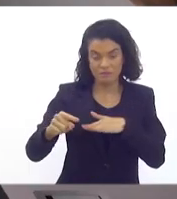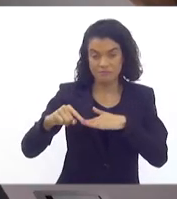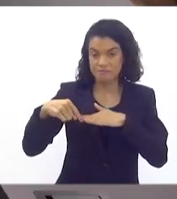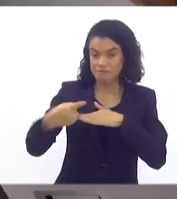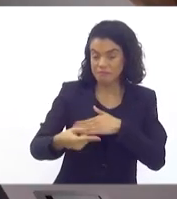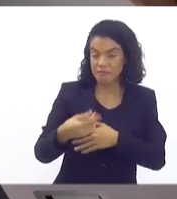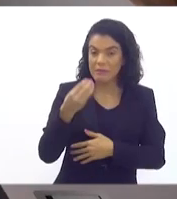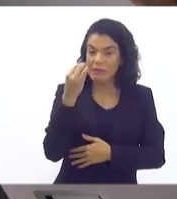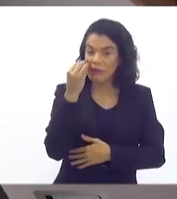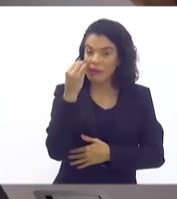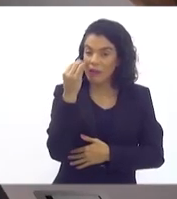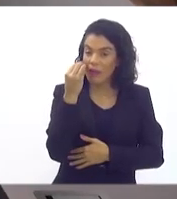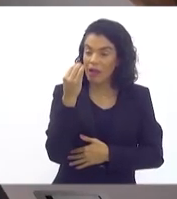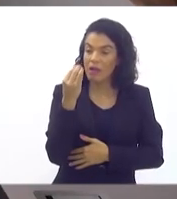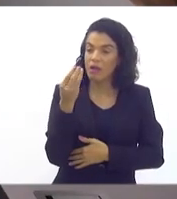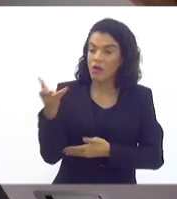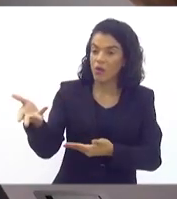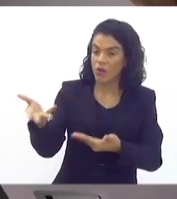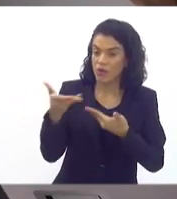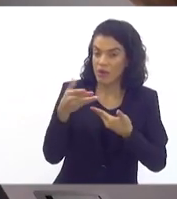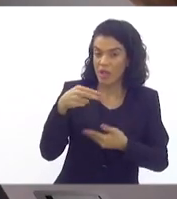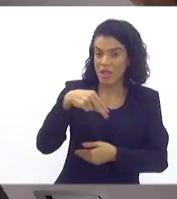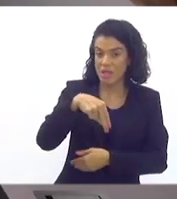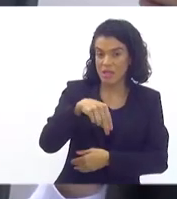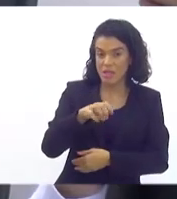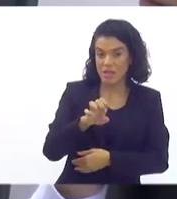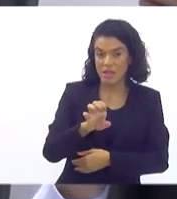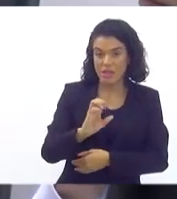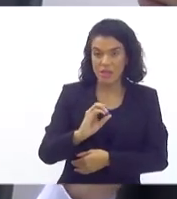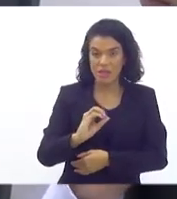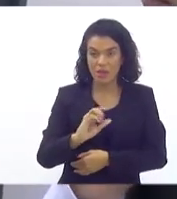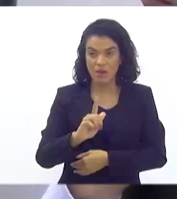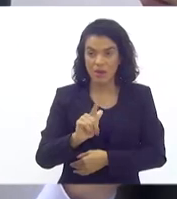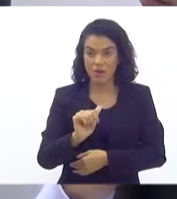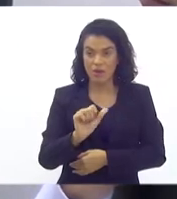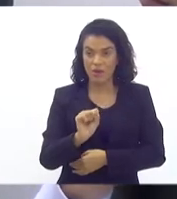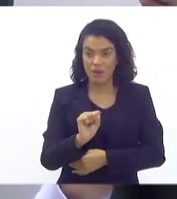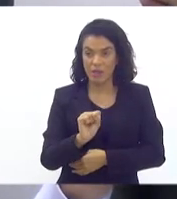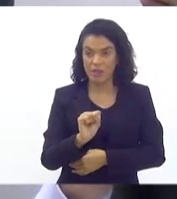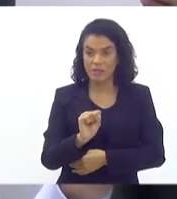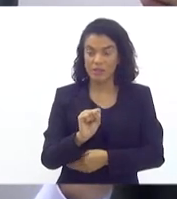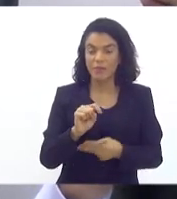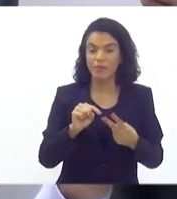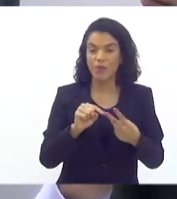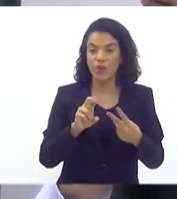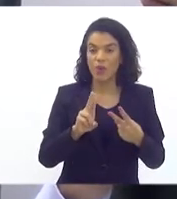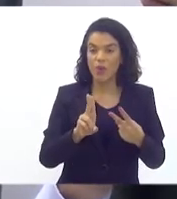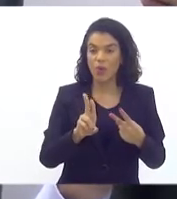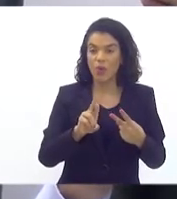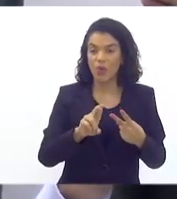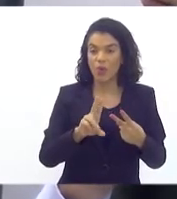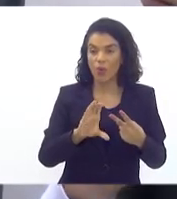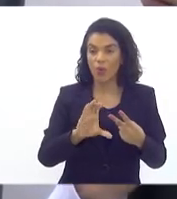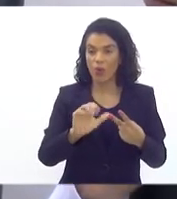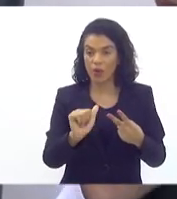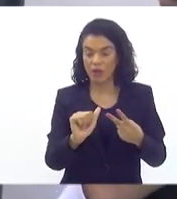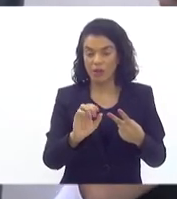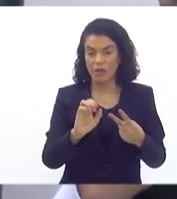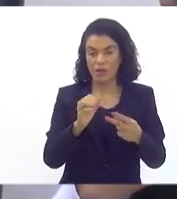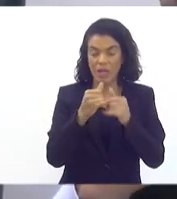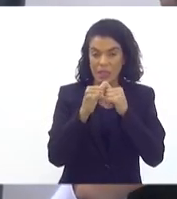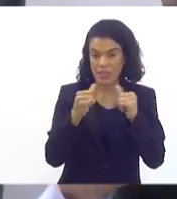auditiva pela pela neogás e a outra empresa que me falha a memória agora com a Urca e energia foram as